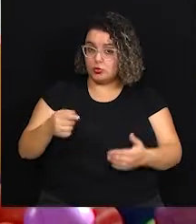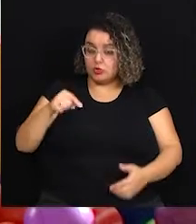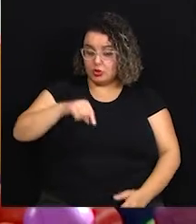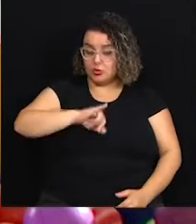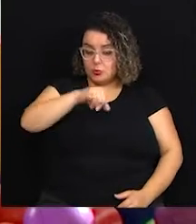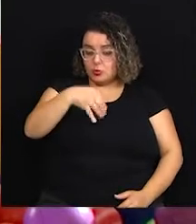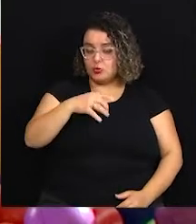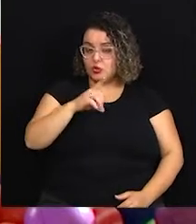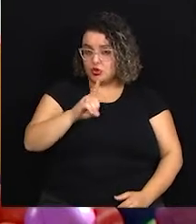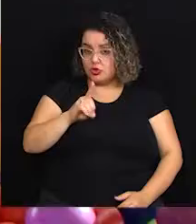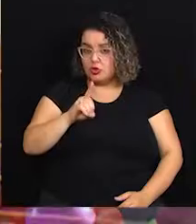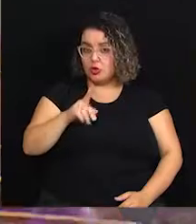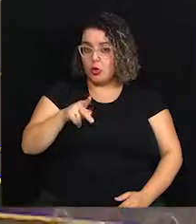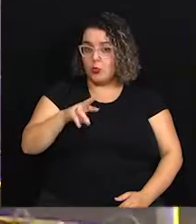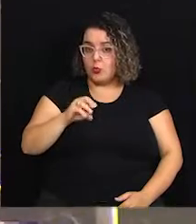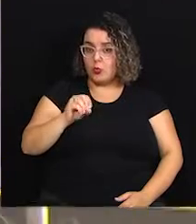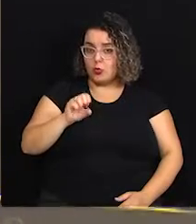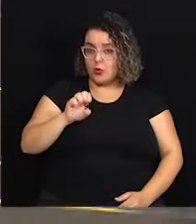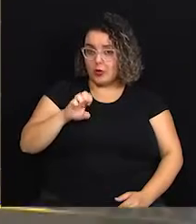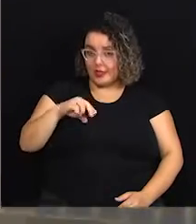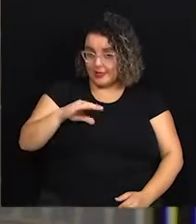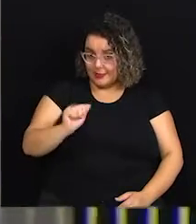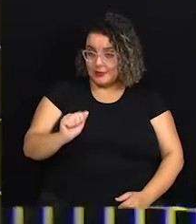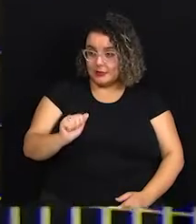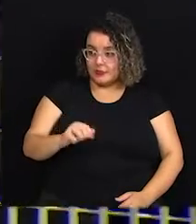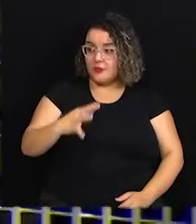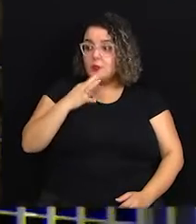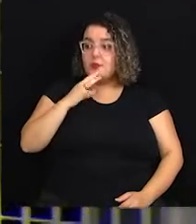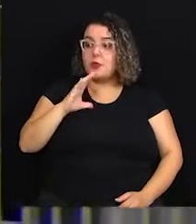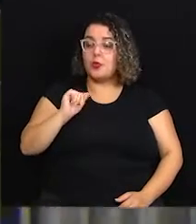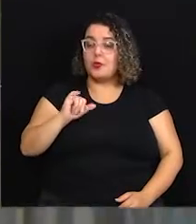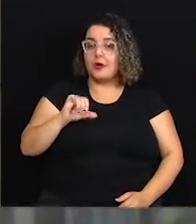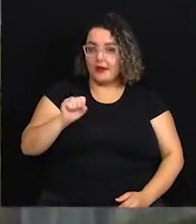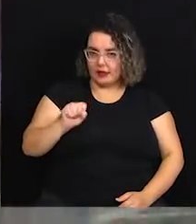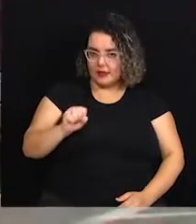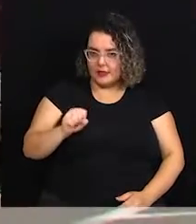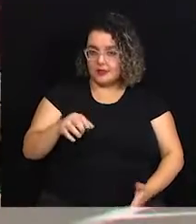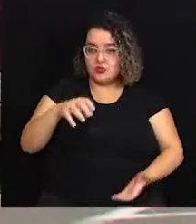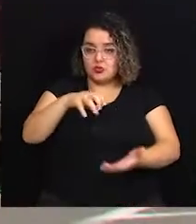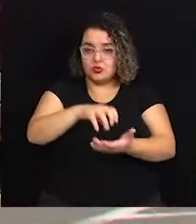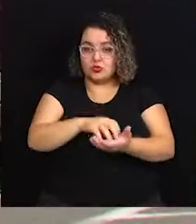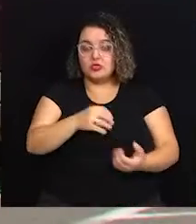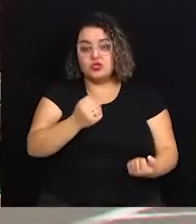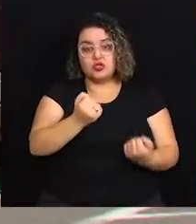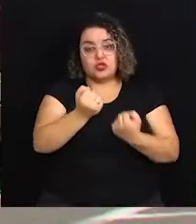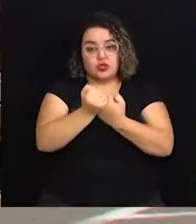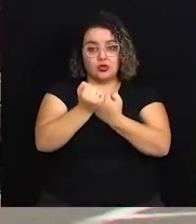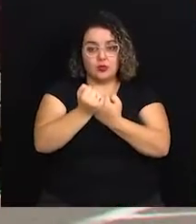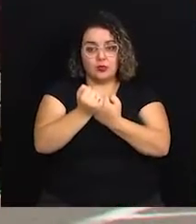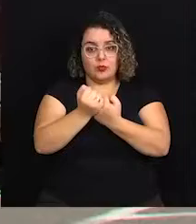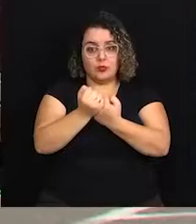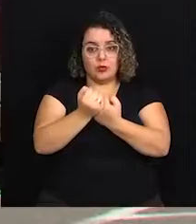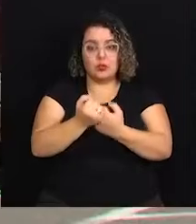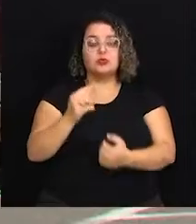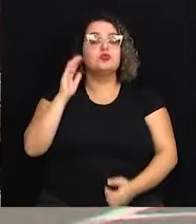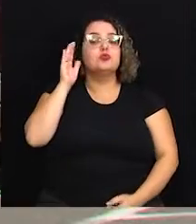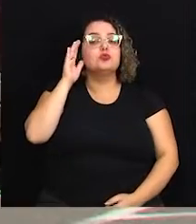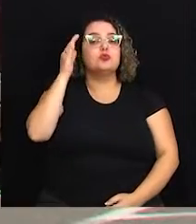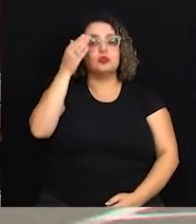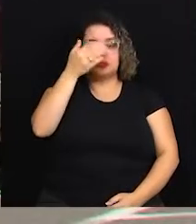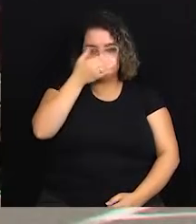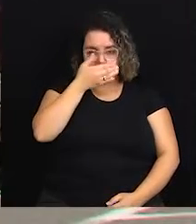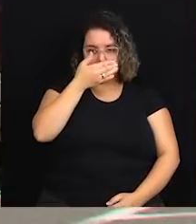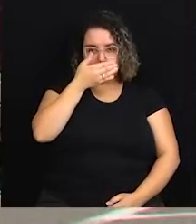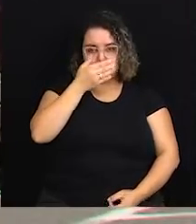Jardim Proença e a gente vai conhecer o CAIS, que é o Centro de Apoio e Integração do Surdo Cego